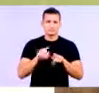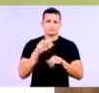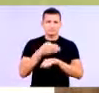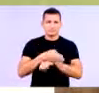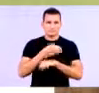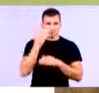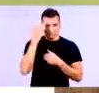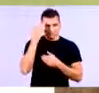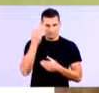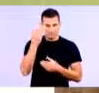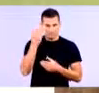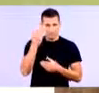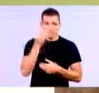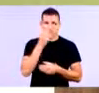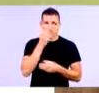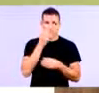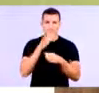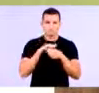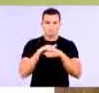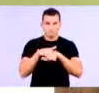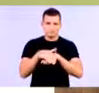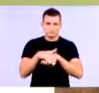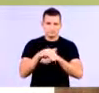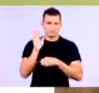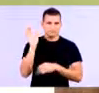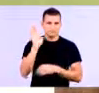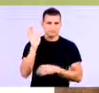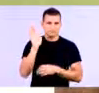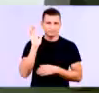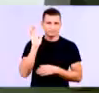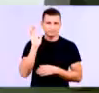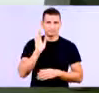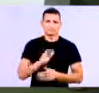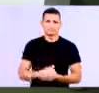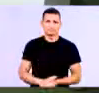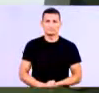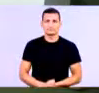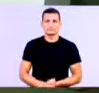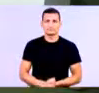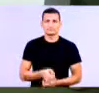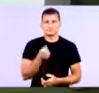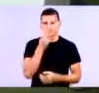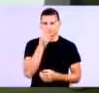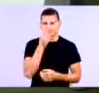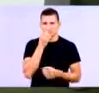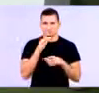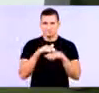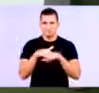Obrigado, pessoal, boa noite. Atenção com atividades, hein? Boa noite.